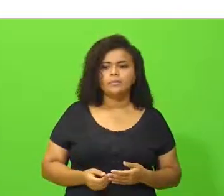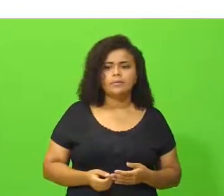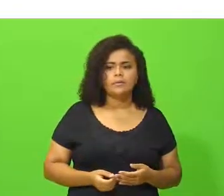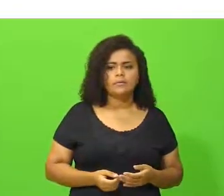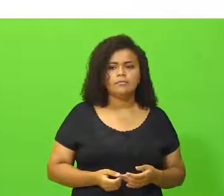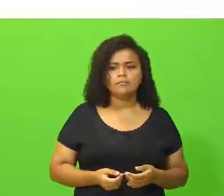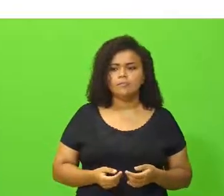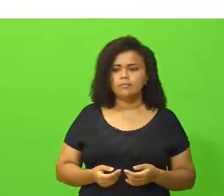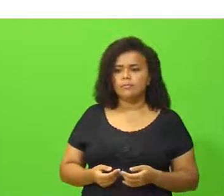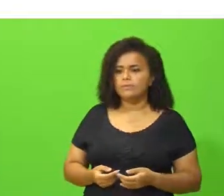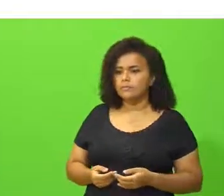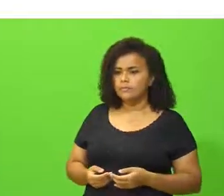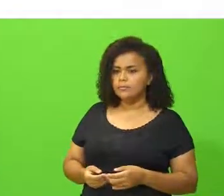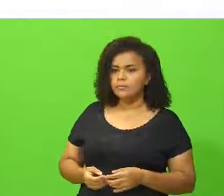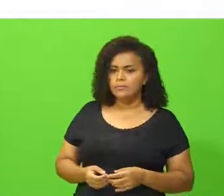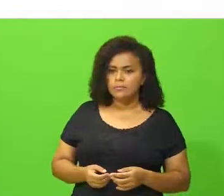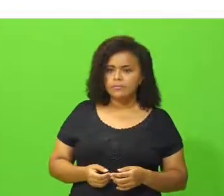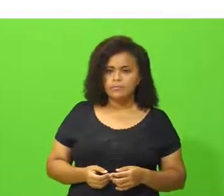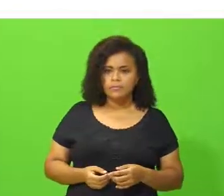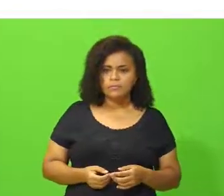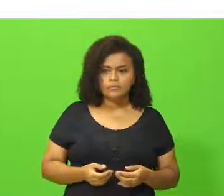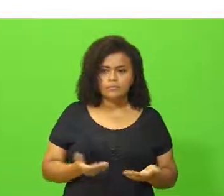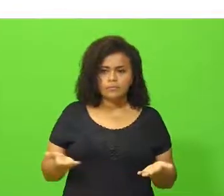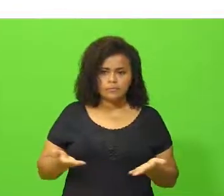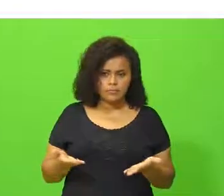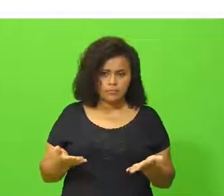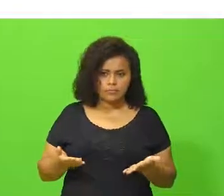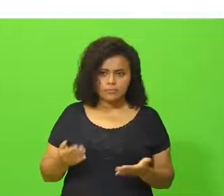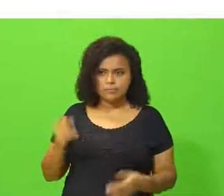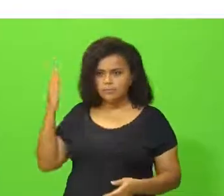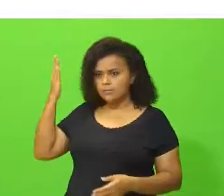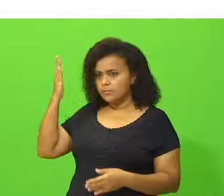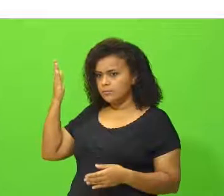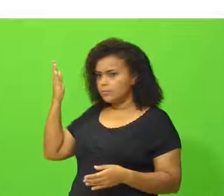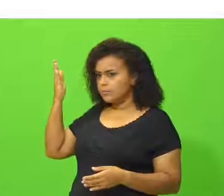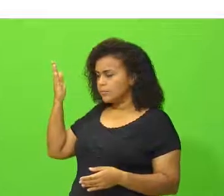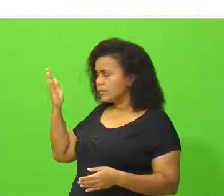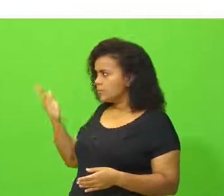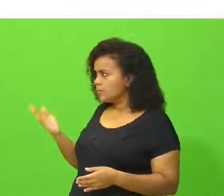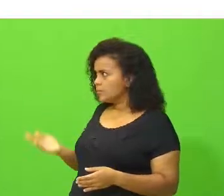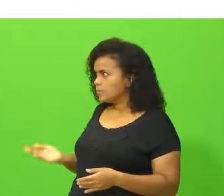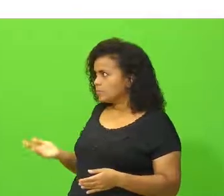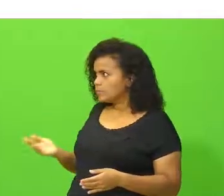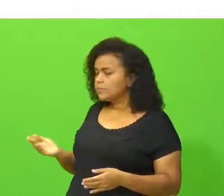sobre o balanço. Professor, estou vendo aí, no caso,